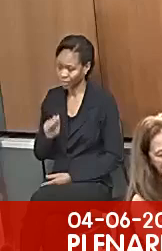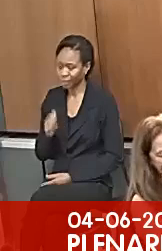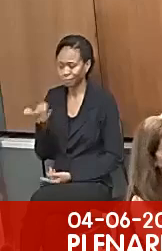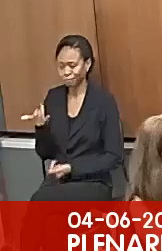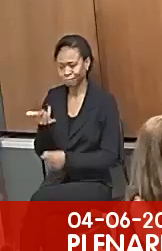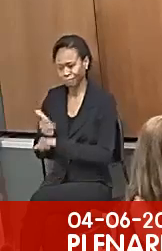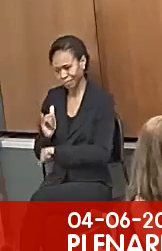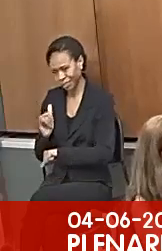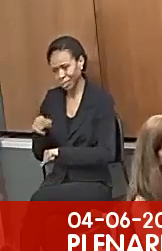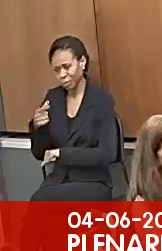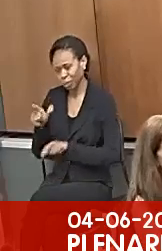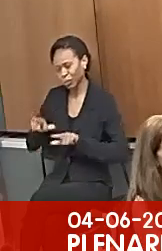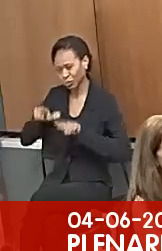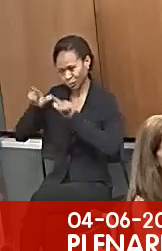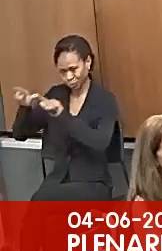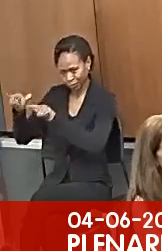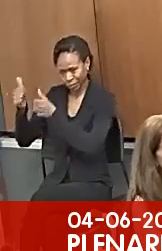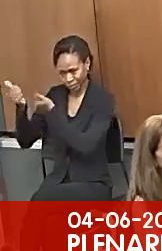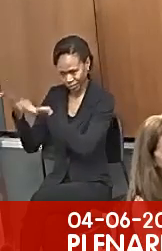estar enviando a ela.